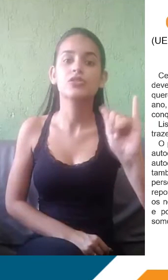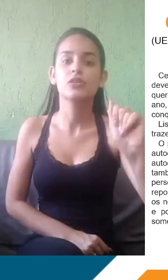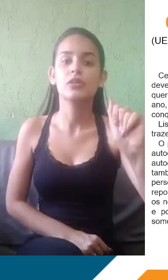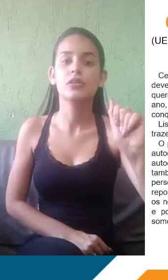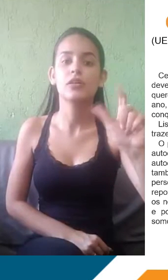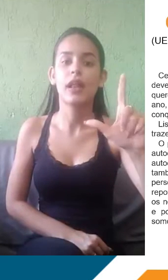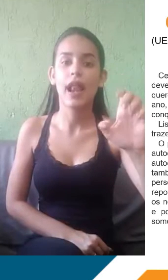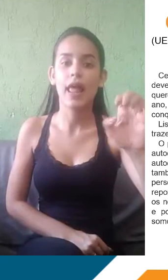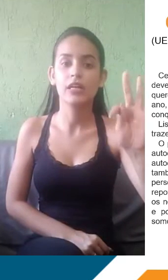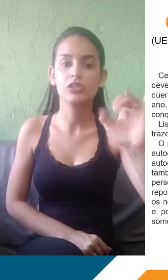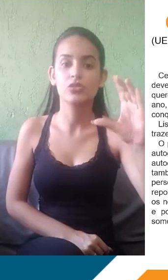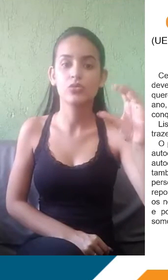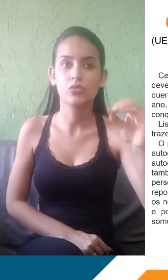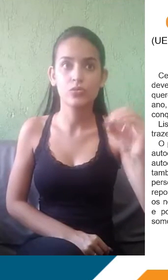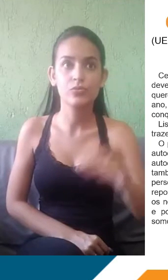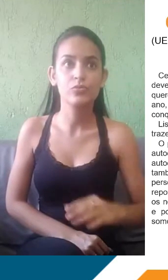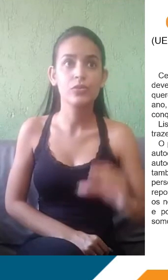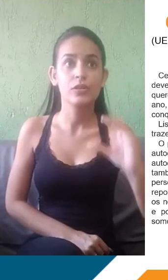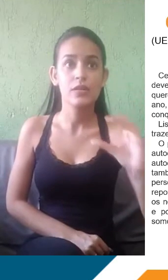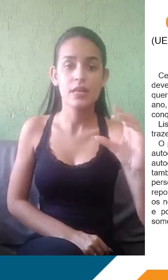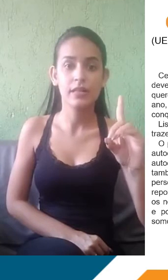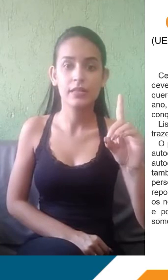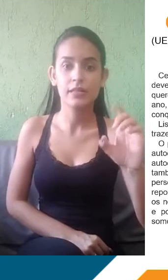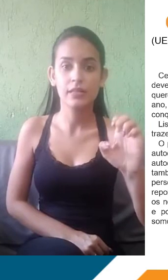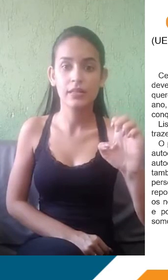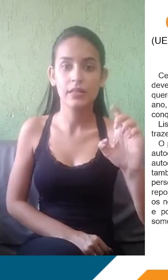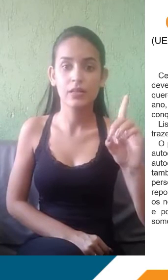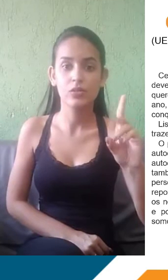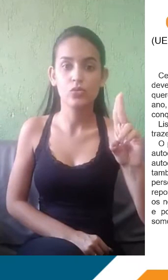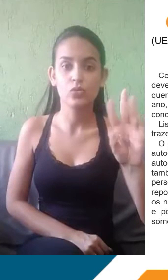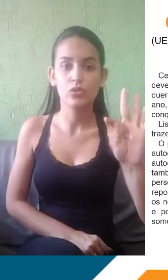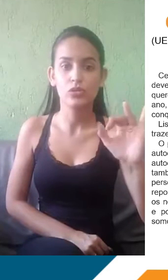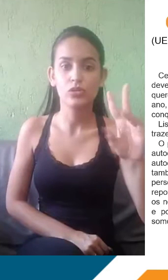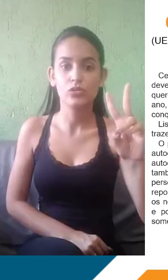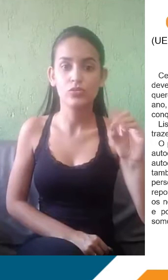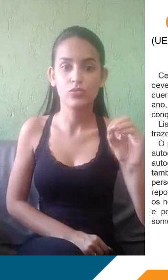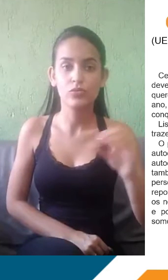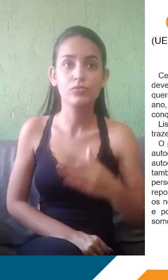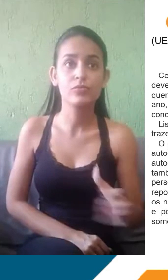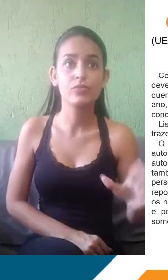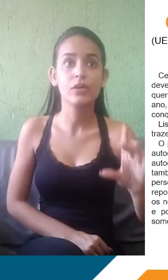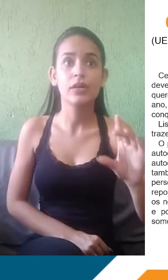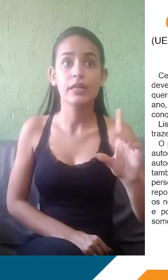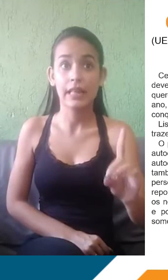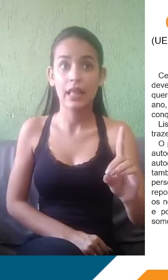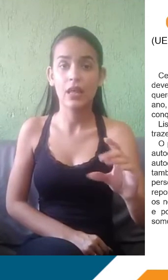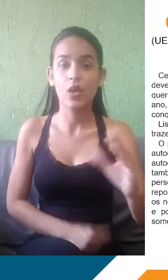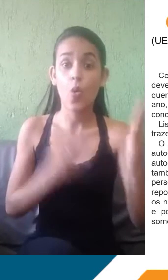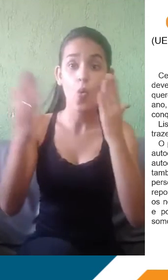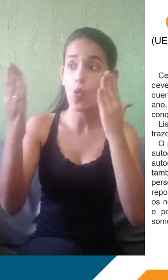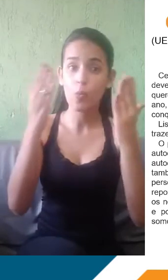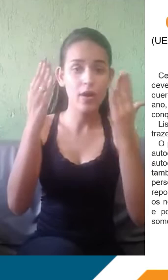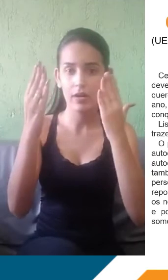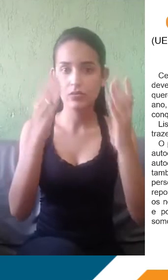questão, o texto de Rodrigo Lacerda serve de pano de fundo para o exercício de reflexão sobre a construção de argumentos. O